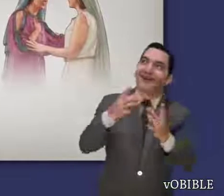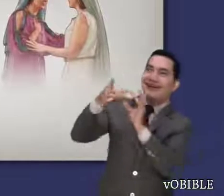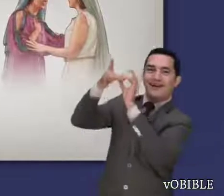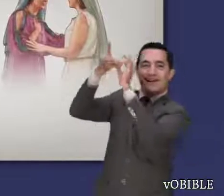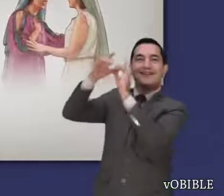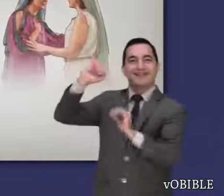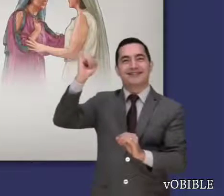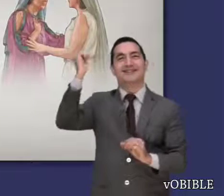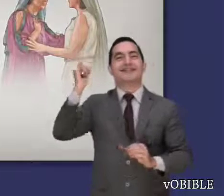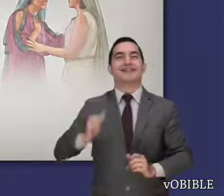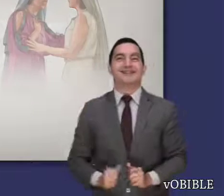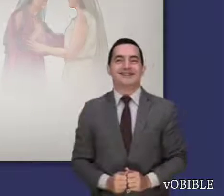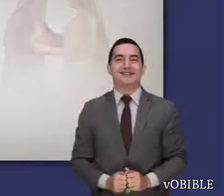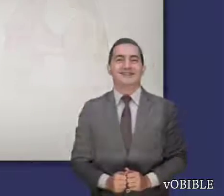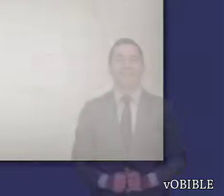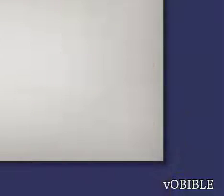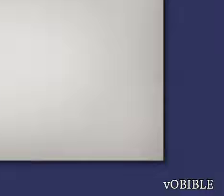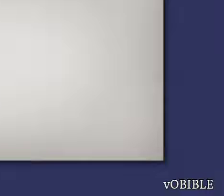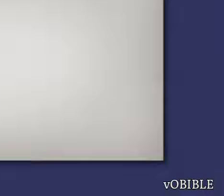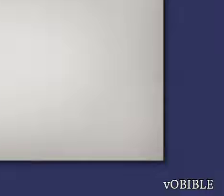temos que perdoar outros.